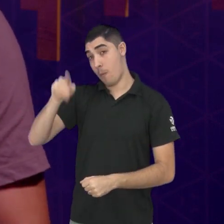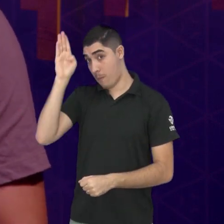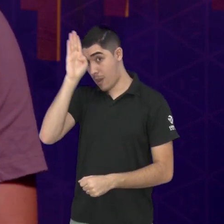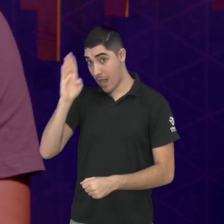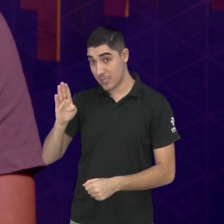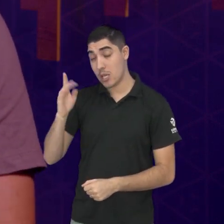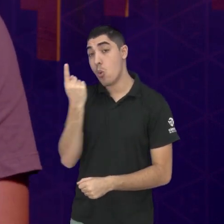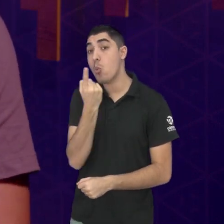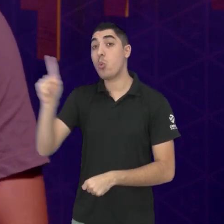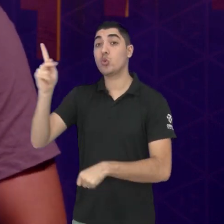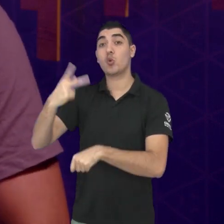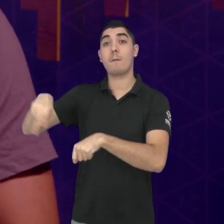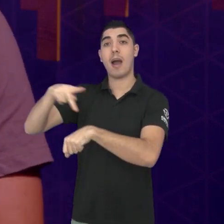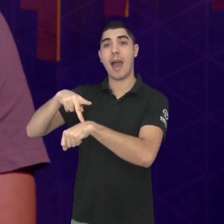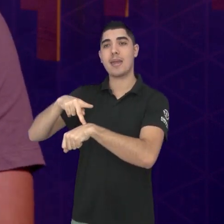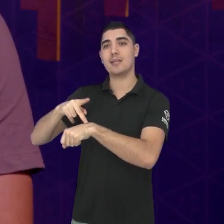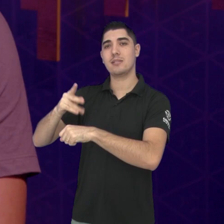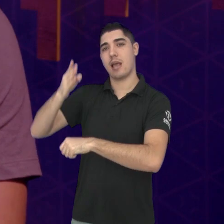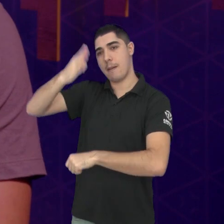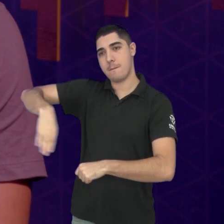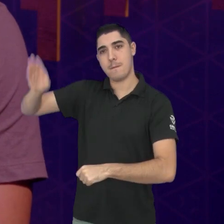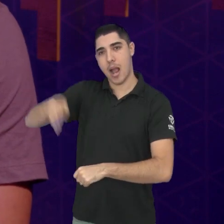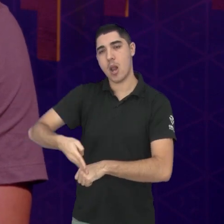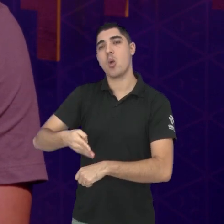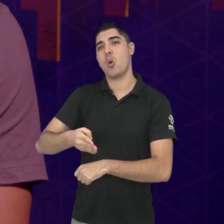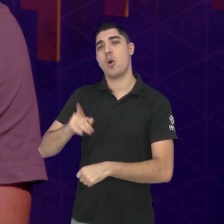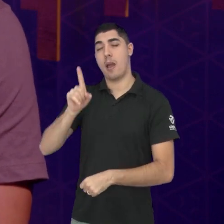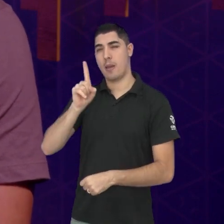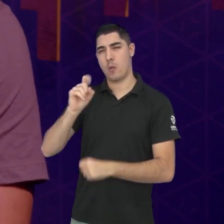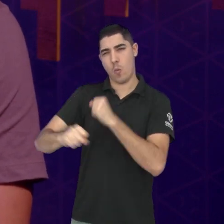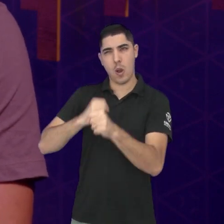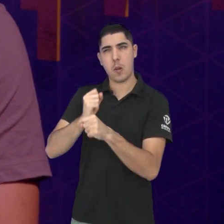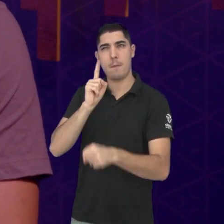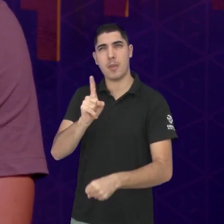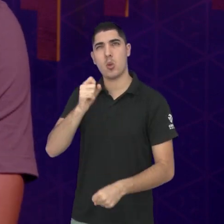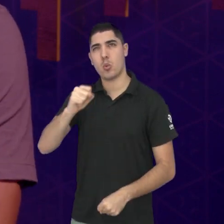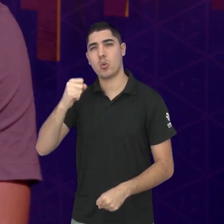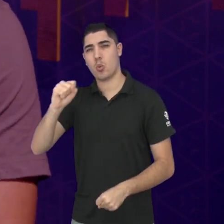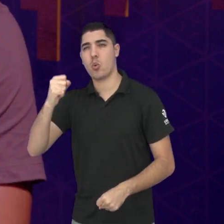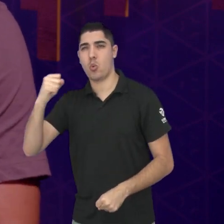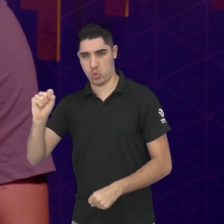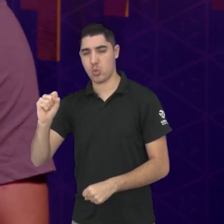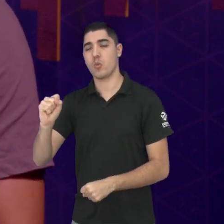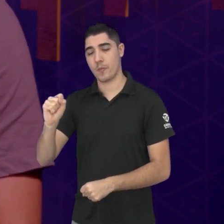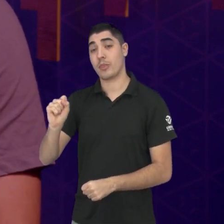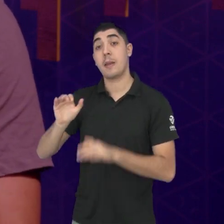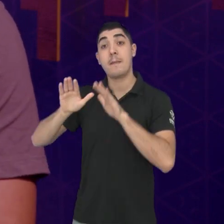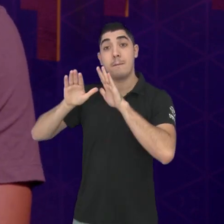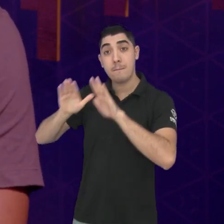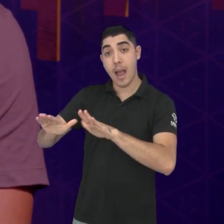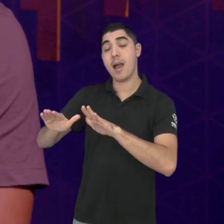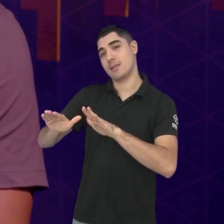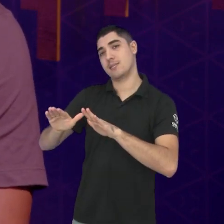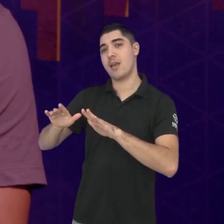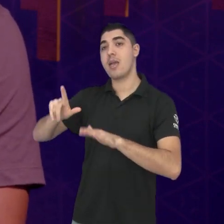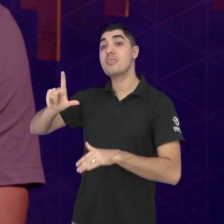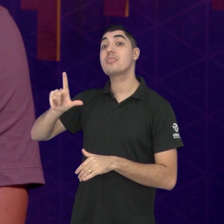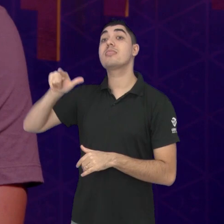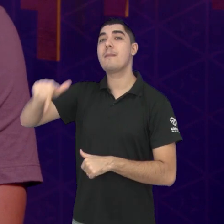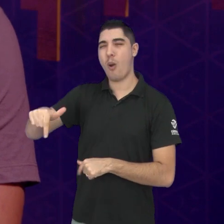a escravidão, em 1888. Mas persiste desde a abolição